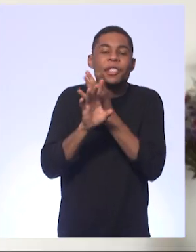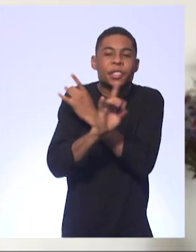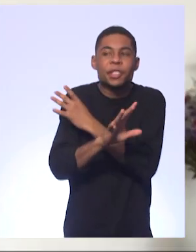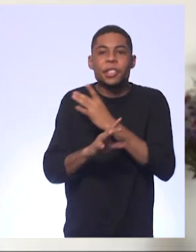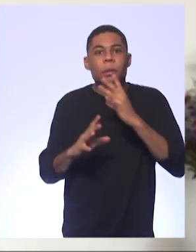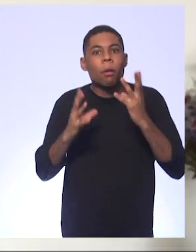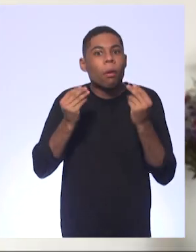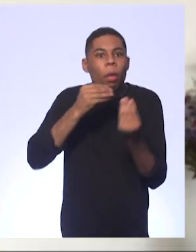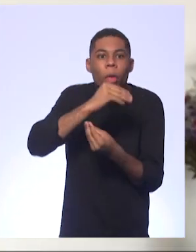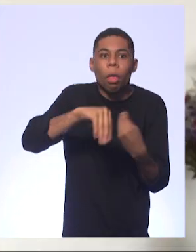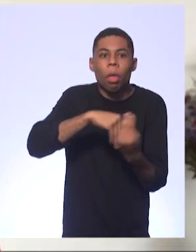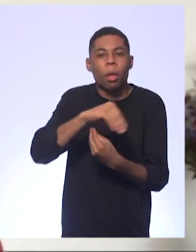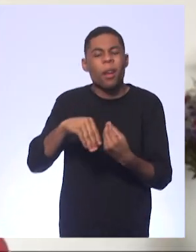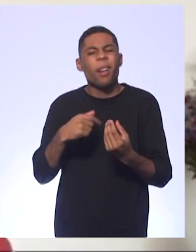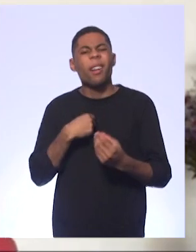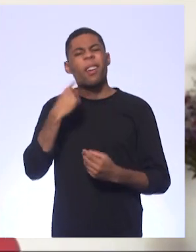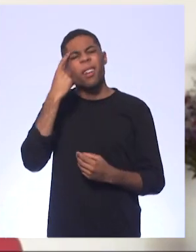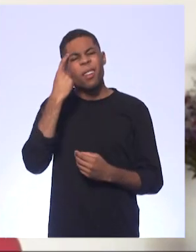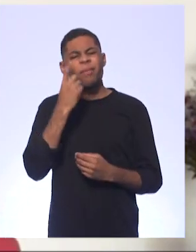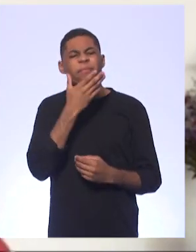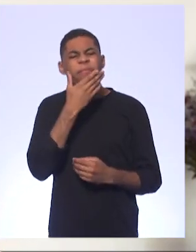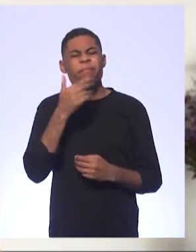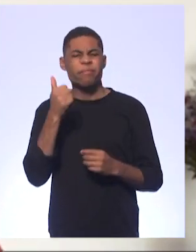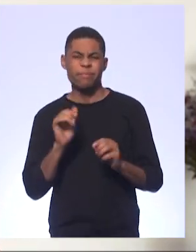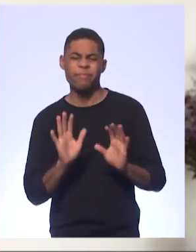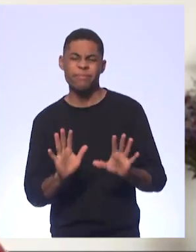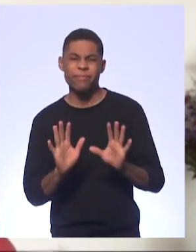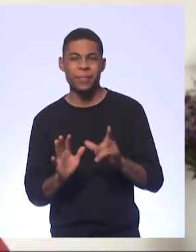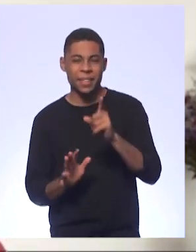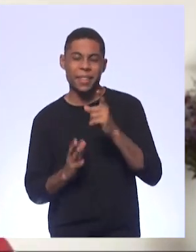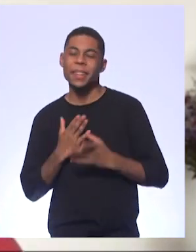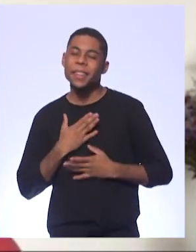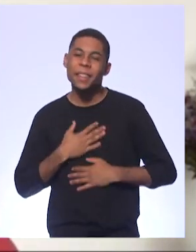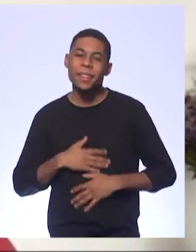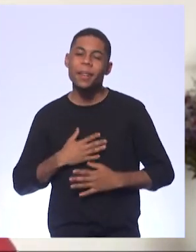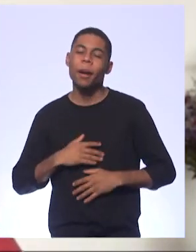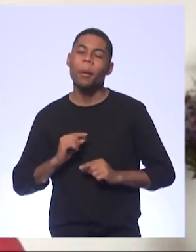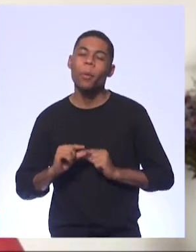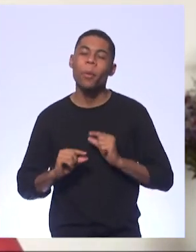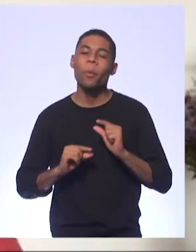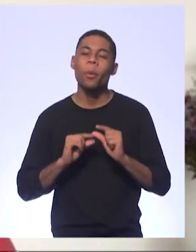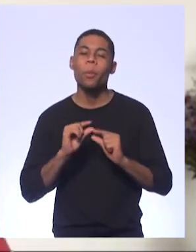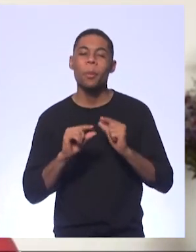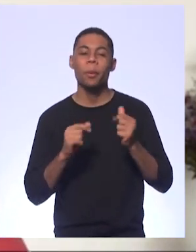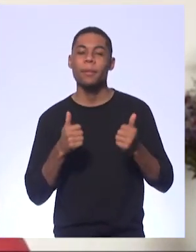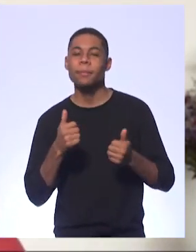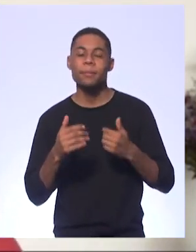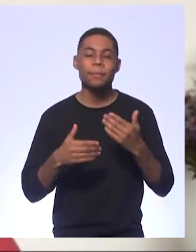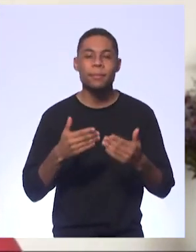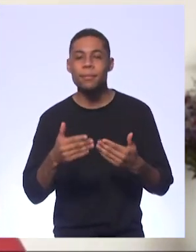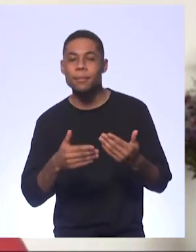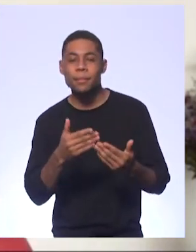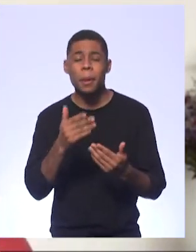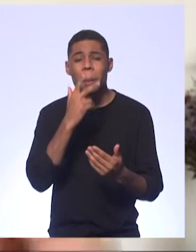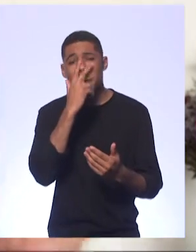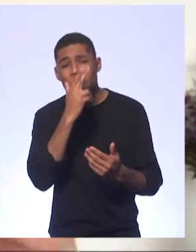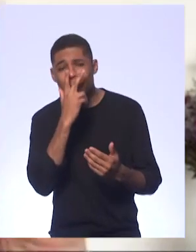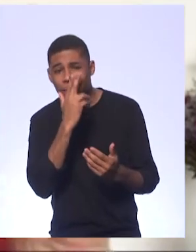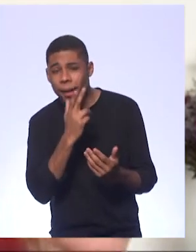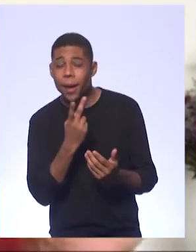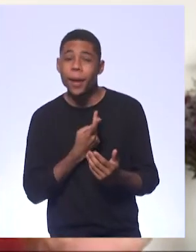Ao mesmo tempo, eu resolvi deixar vocês irem voltando ao normal. Parece que a gente está entrando